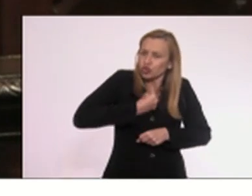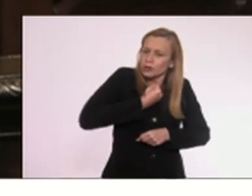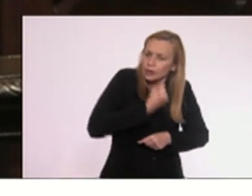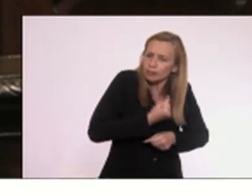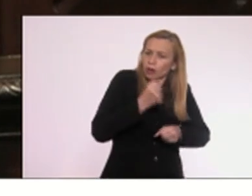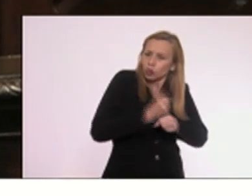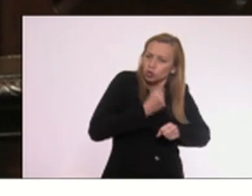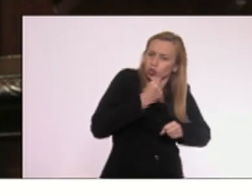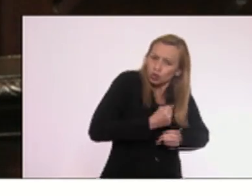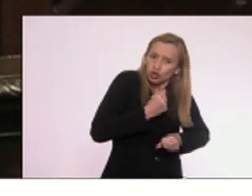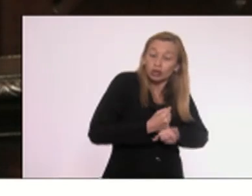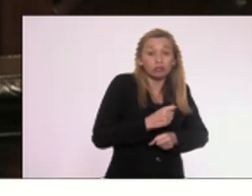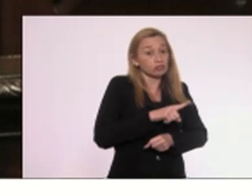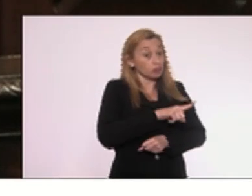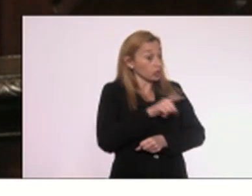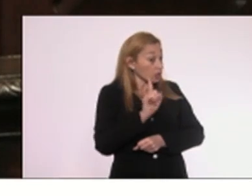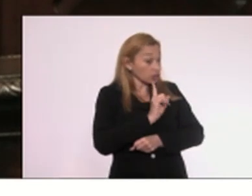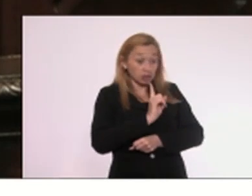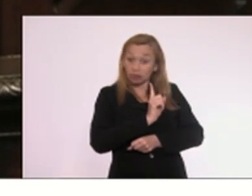Isto